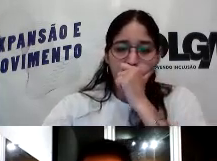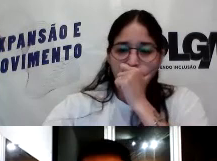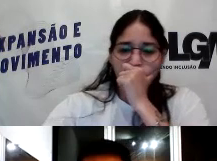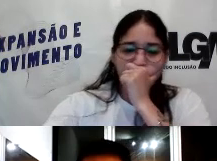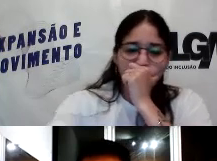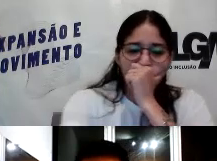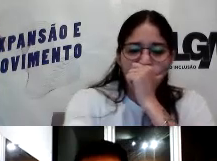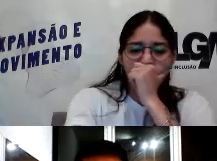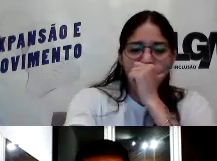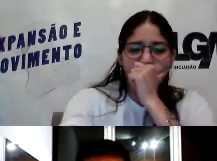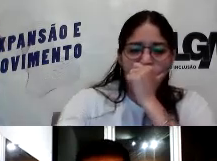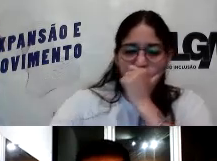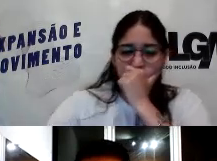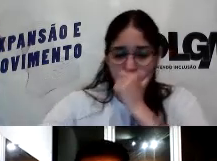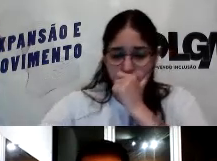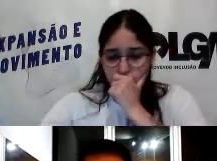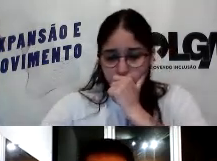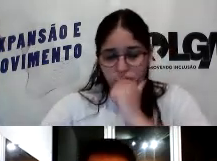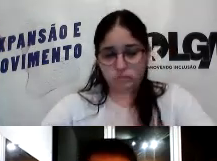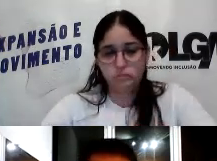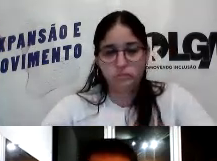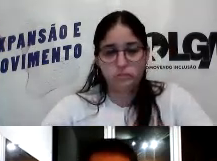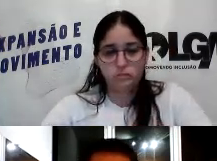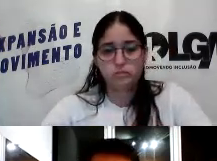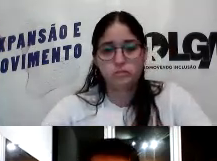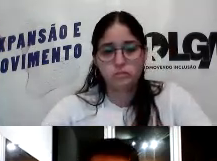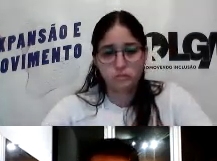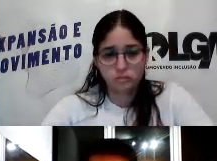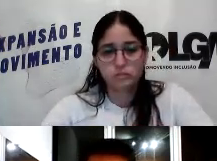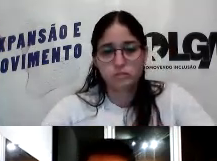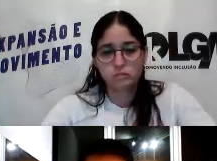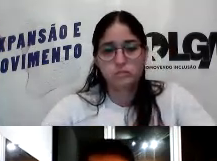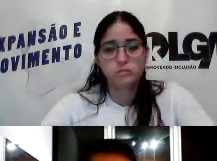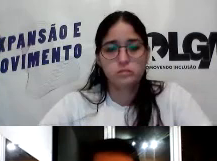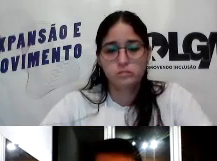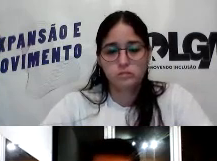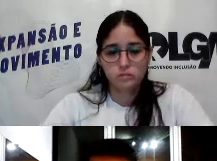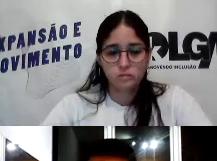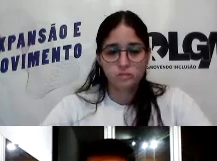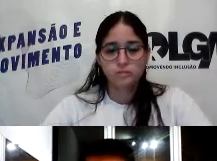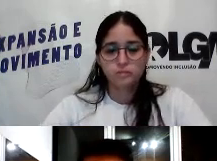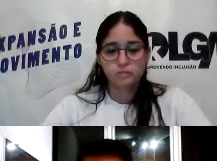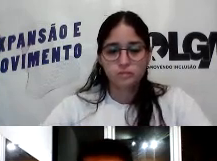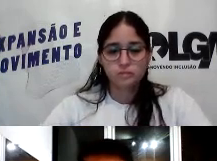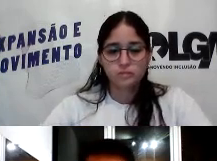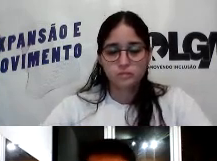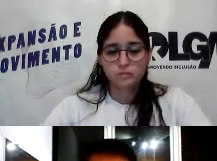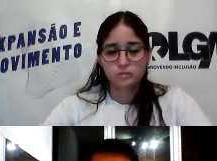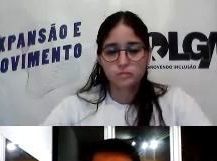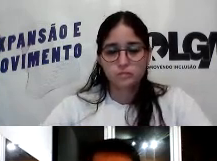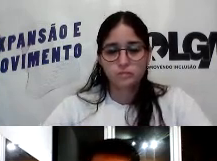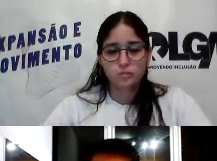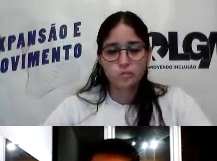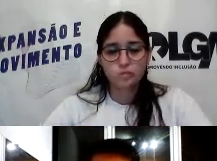informações. E eu trouxe esse trecho porque a gente está falando de comunicação em saúde, comunicação de diagnóstico, e aqui, nessa